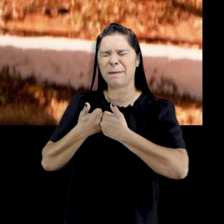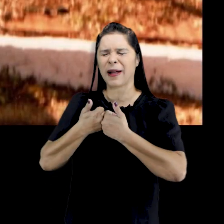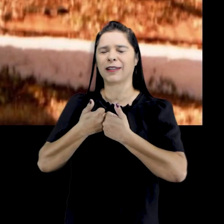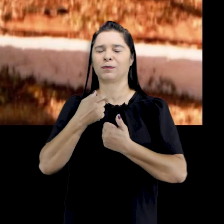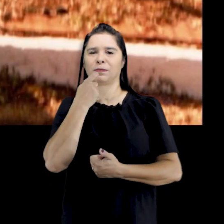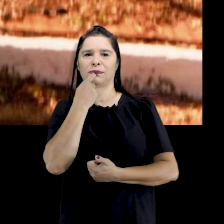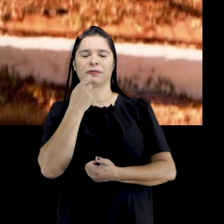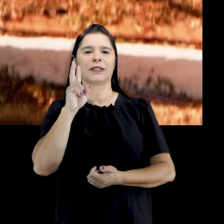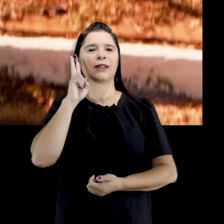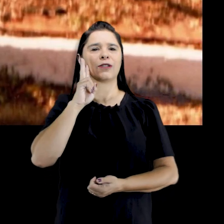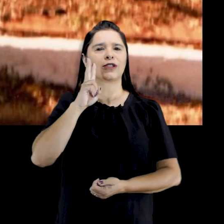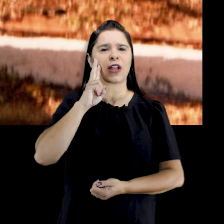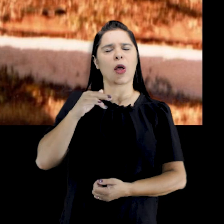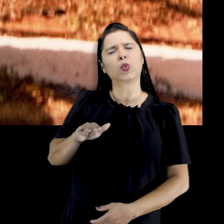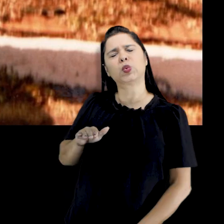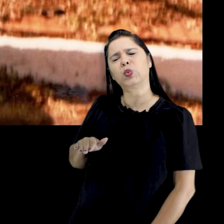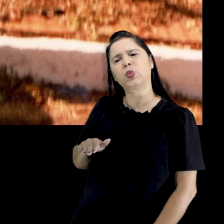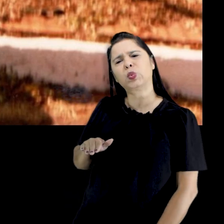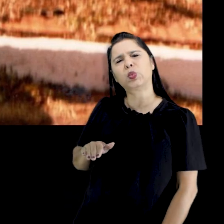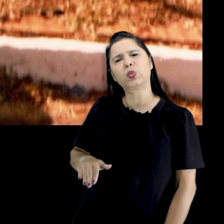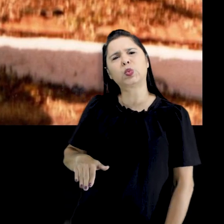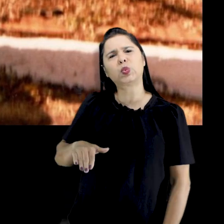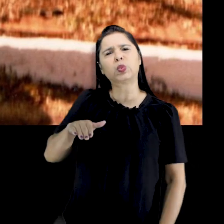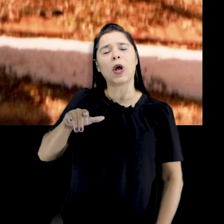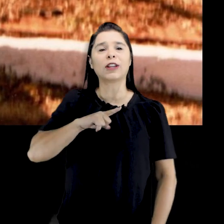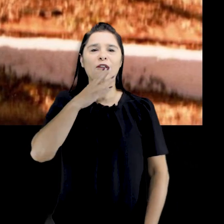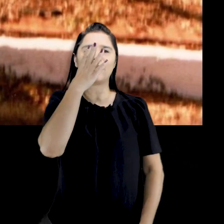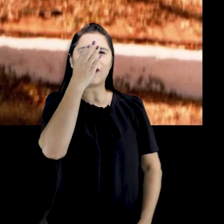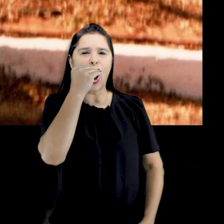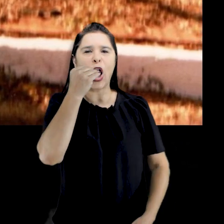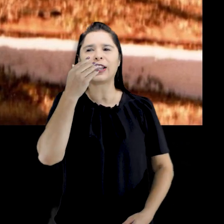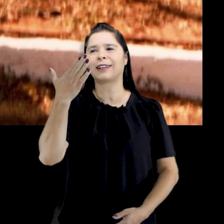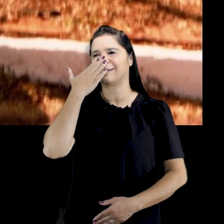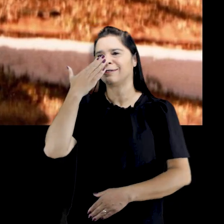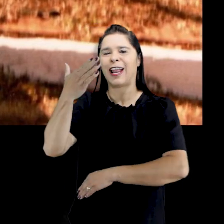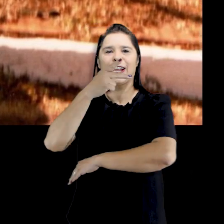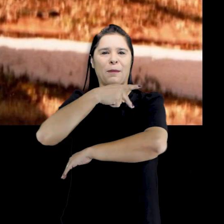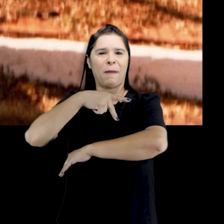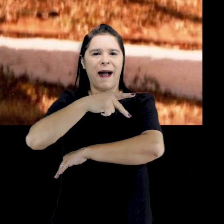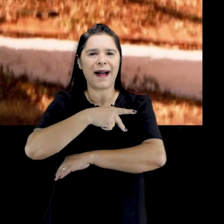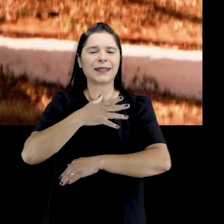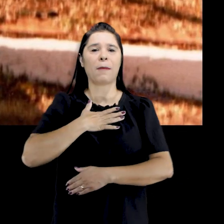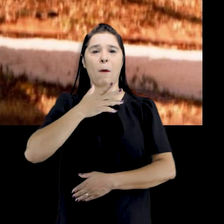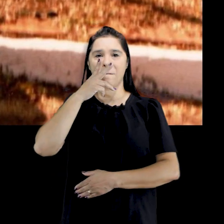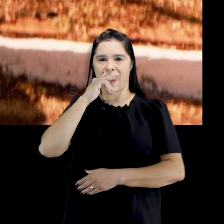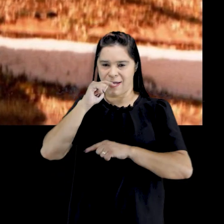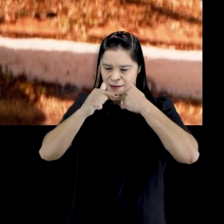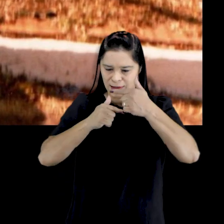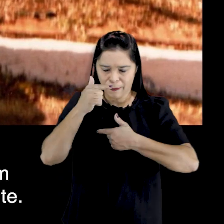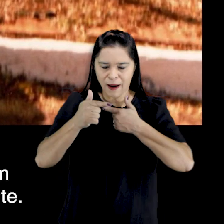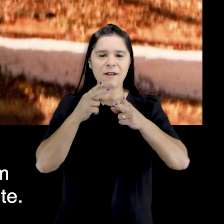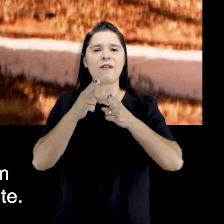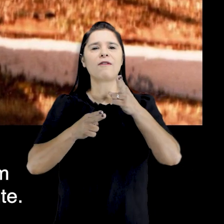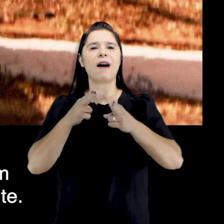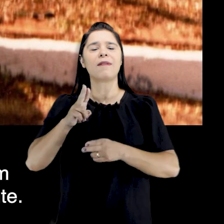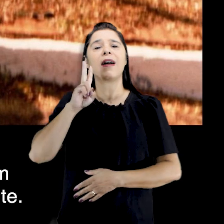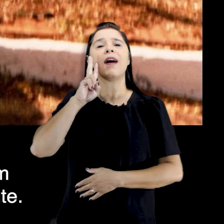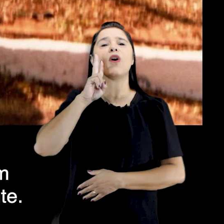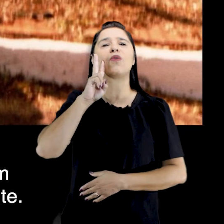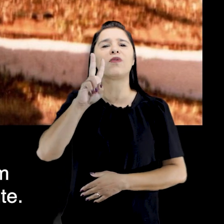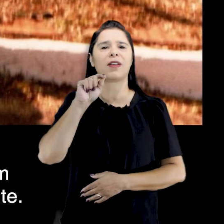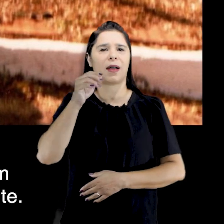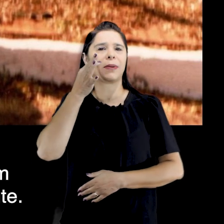então, historicamente, desde a infância, eu tenho fotos minhas aqui na praça e tudo. Meu pai, ele era da ferrovia. Eu vi